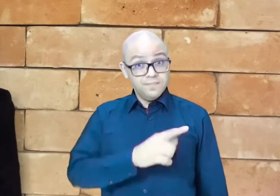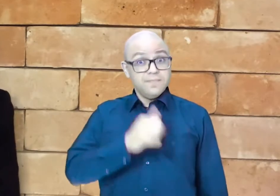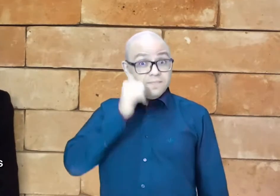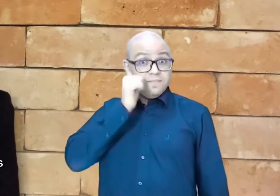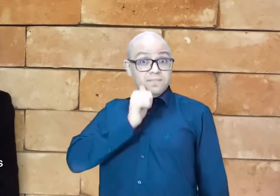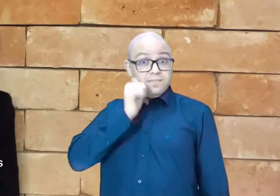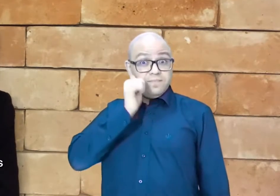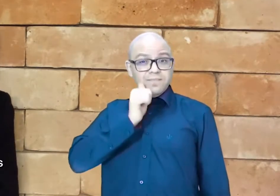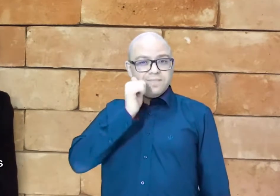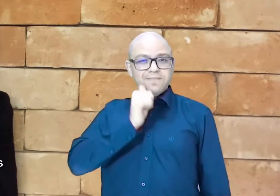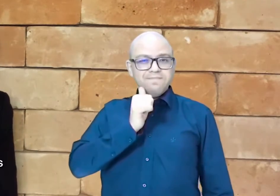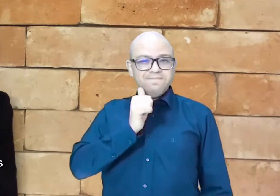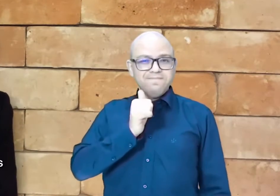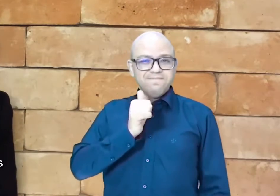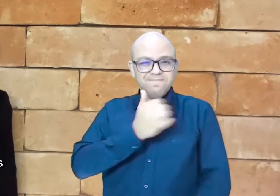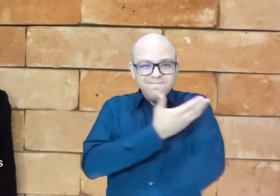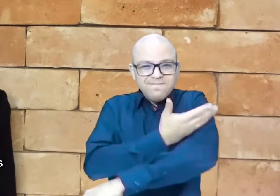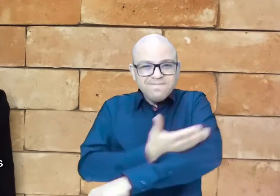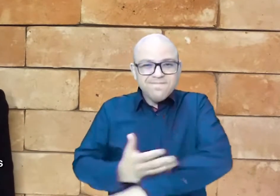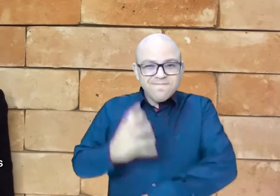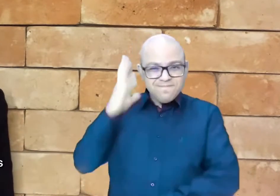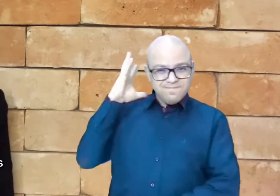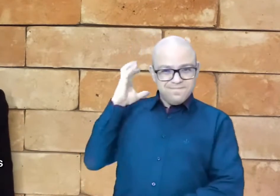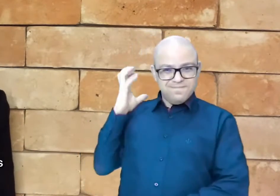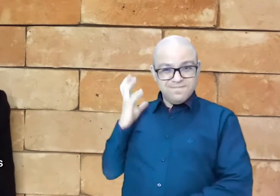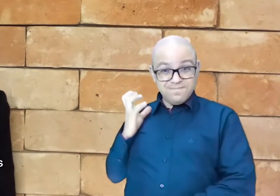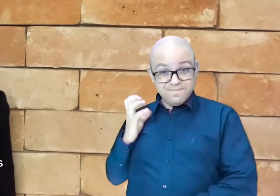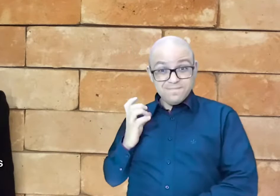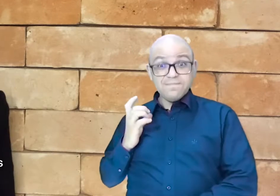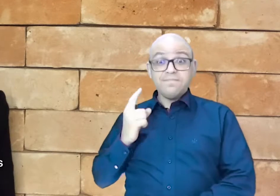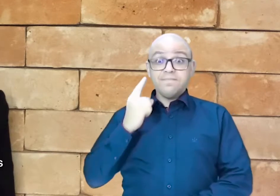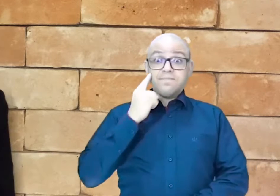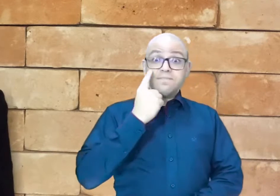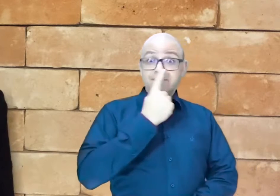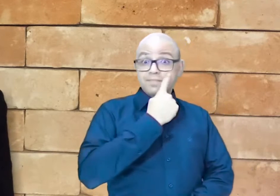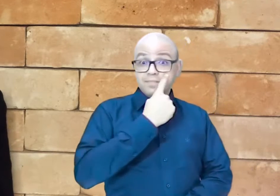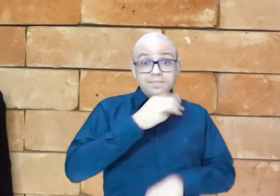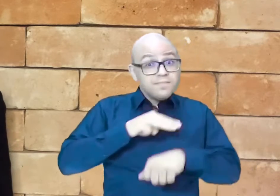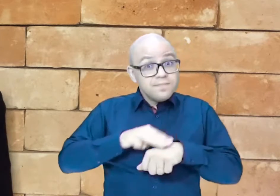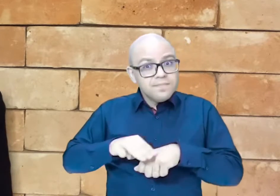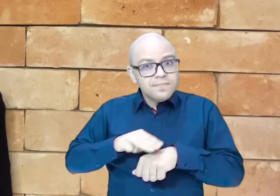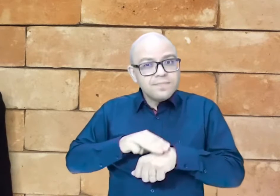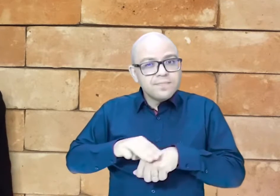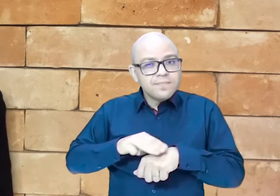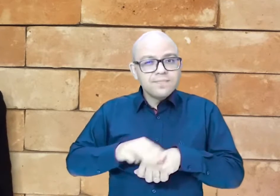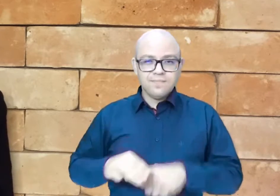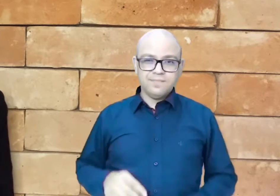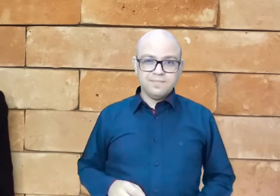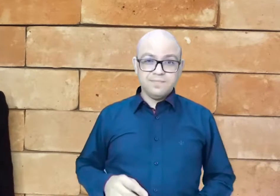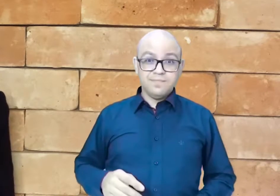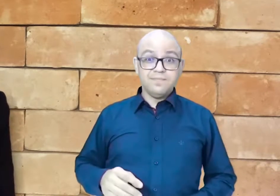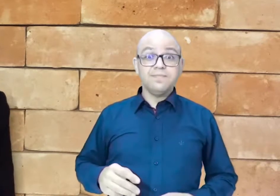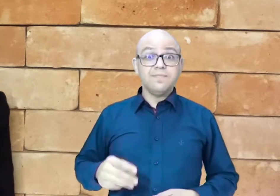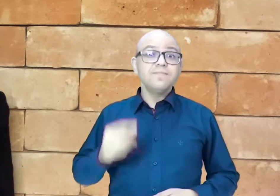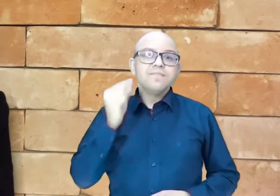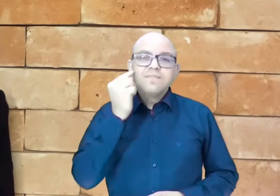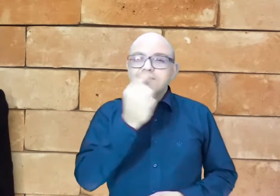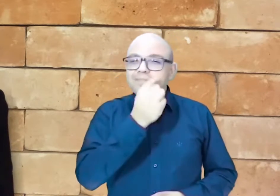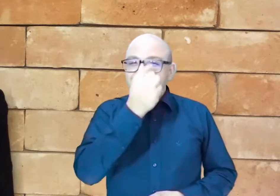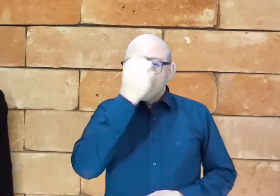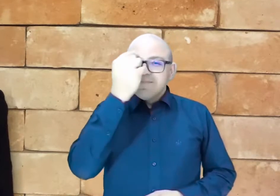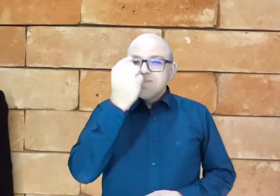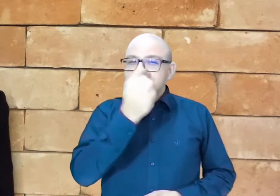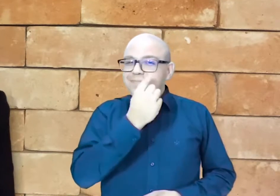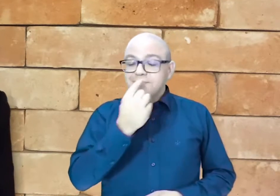Eu sou uma mulher branca, de cabelos castanhos encaracolados até a altura do ombro, olhos castanhos,